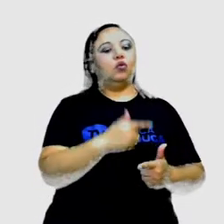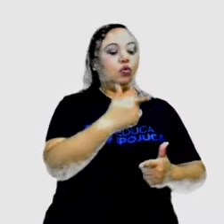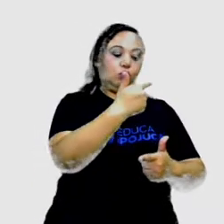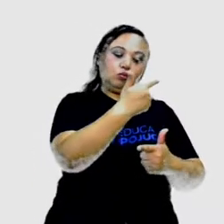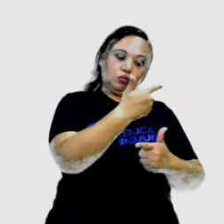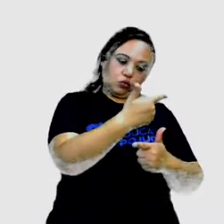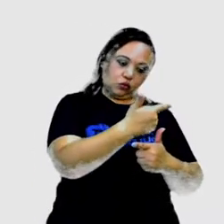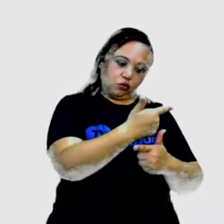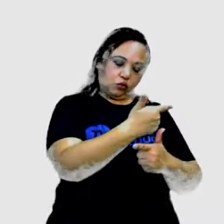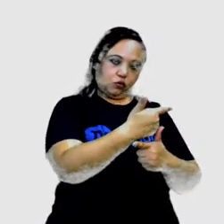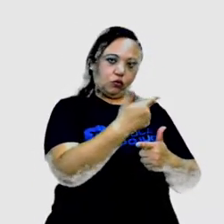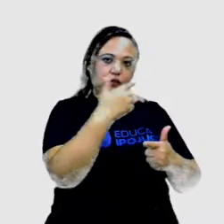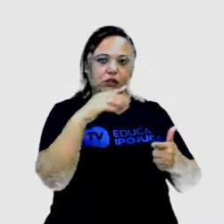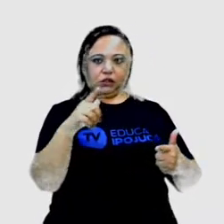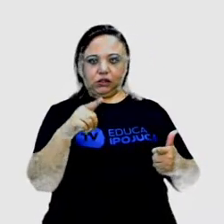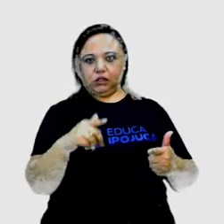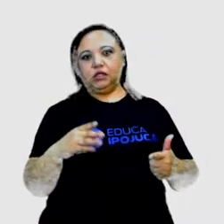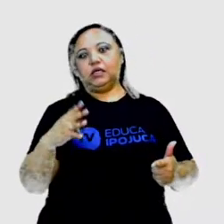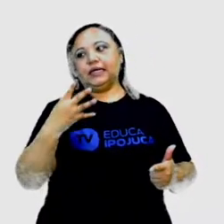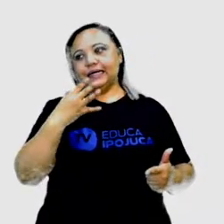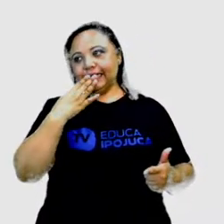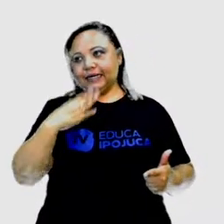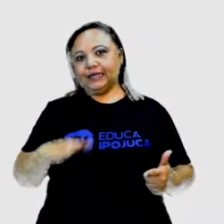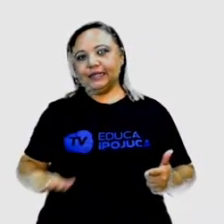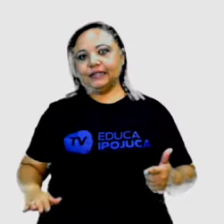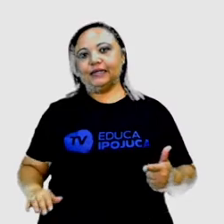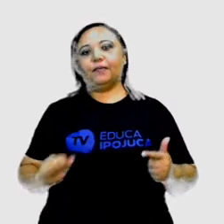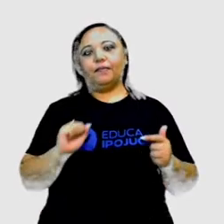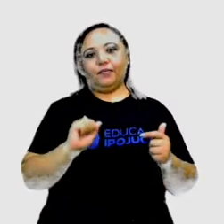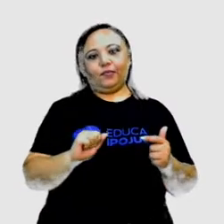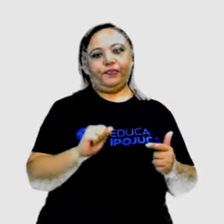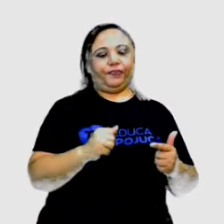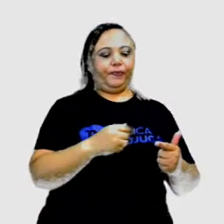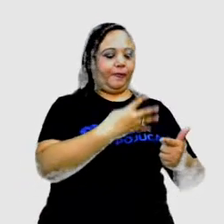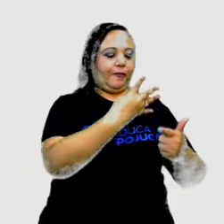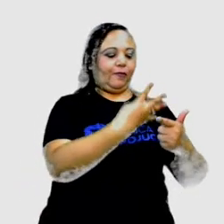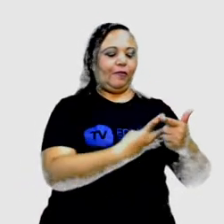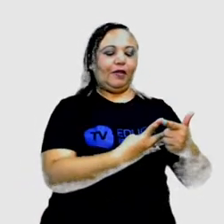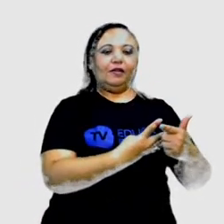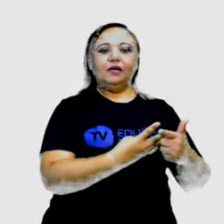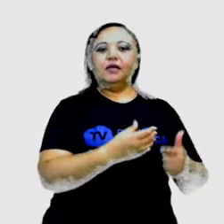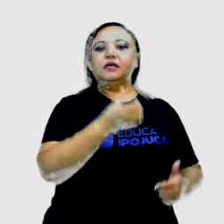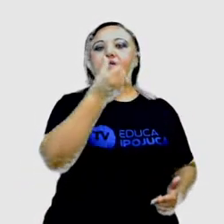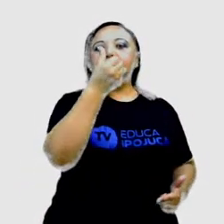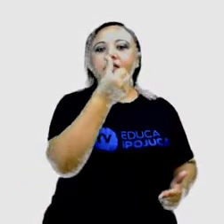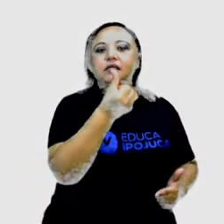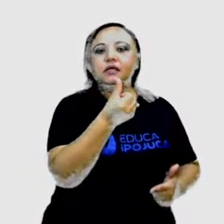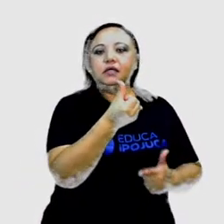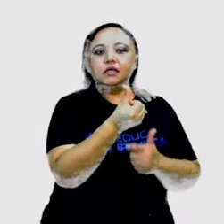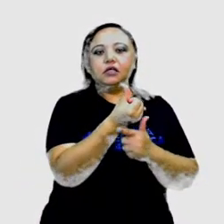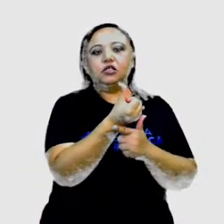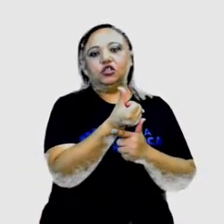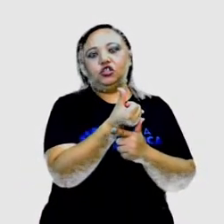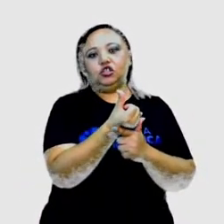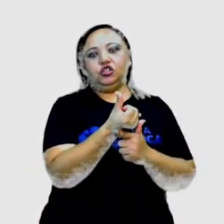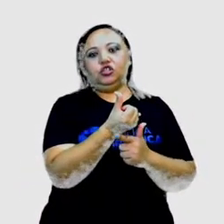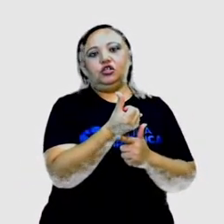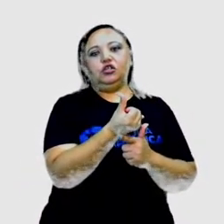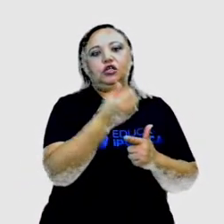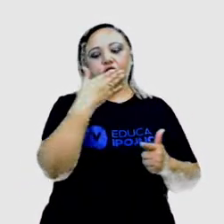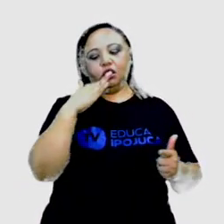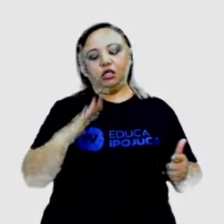bolinhas. E ainda tem uma última divisão: seis crianças recebendo 8